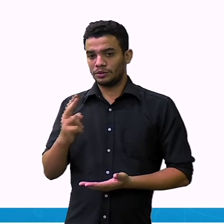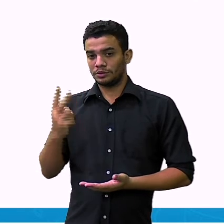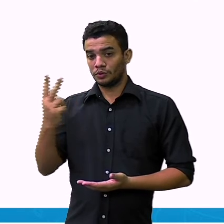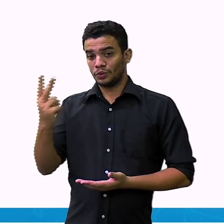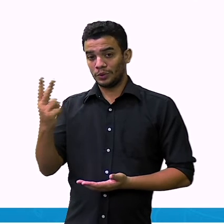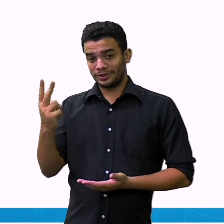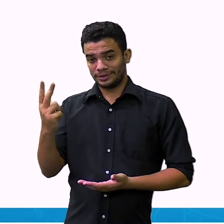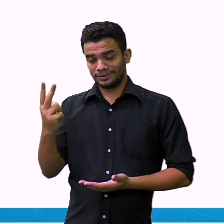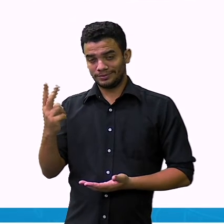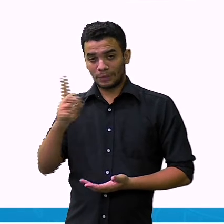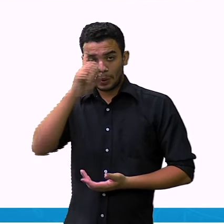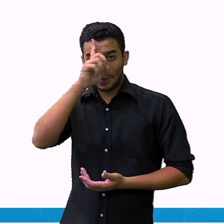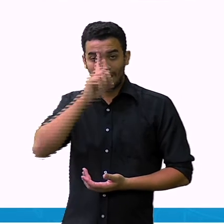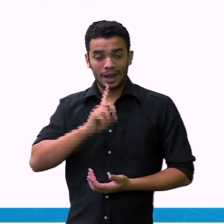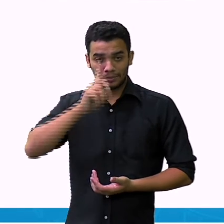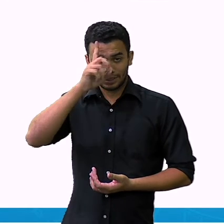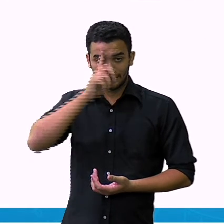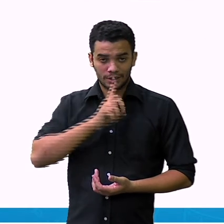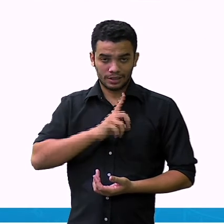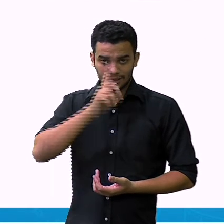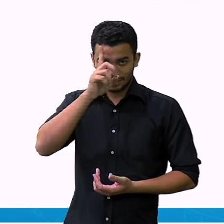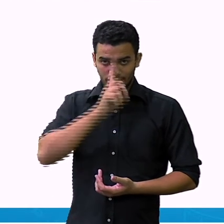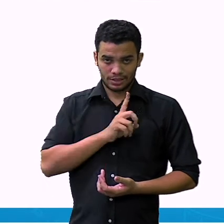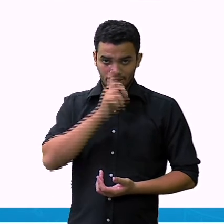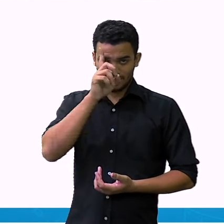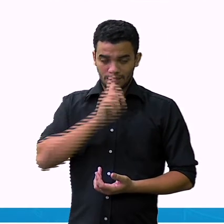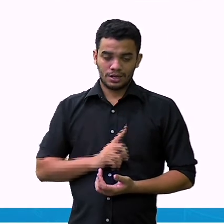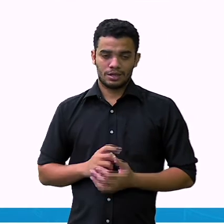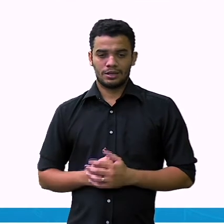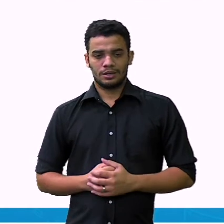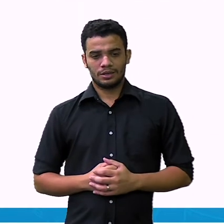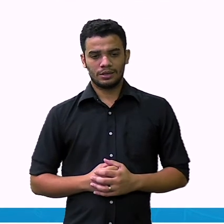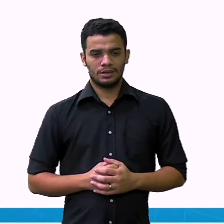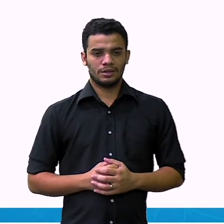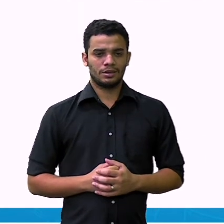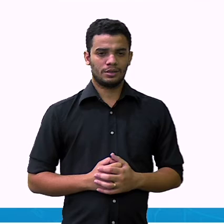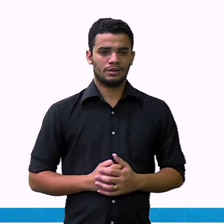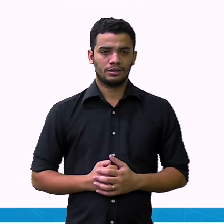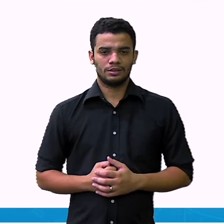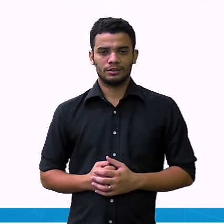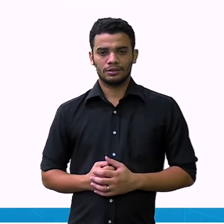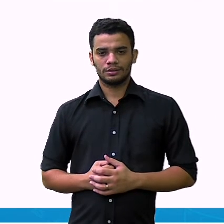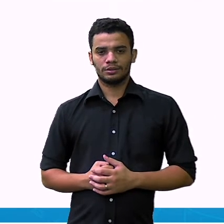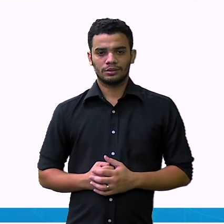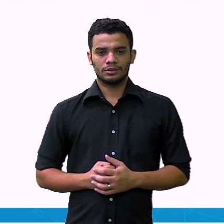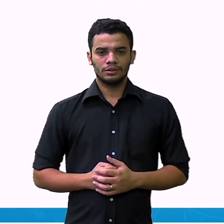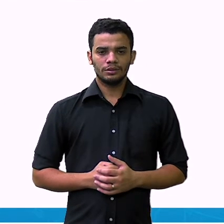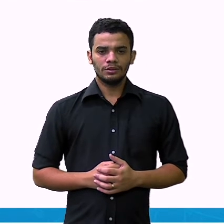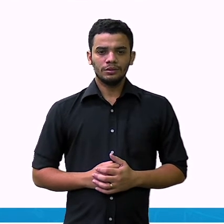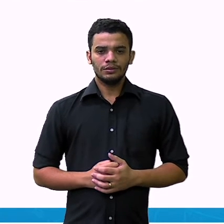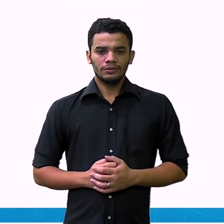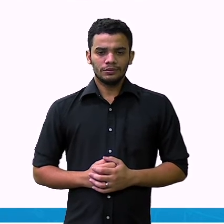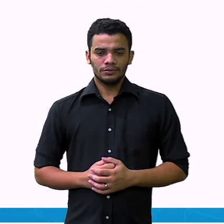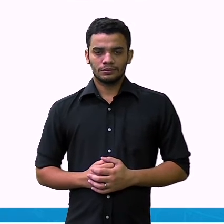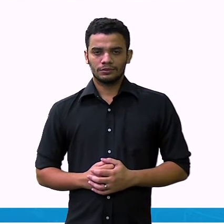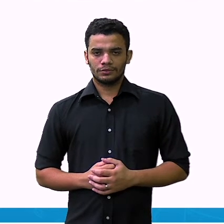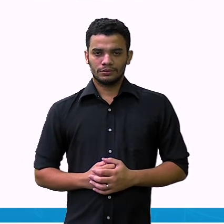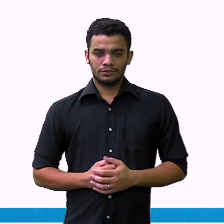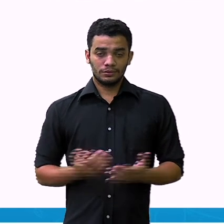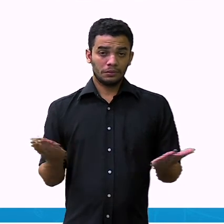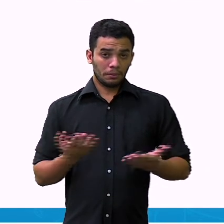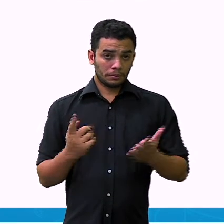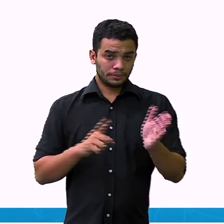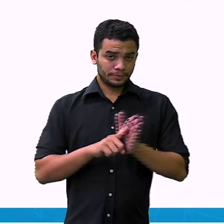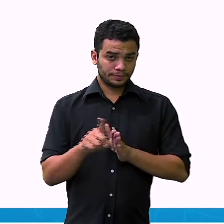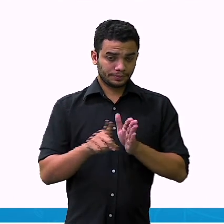ele representa a cor amarela, certo? Letra C.